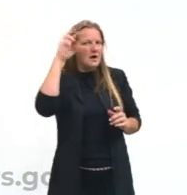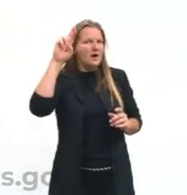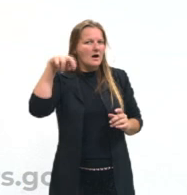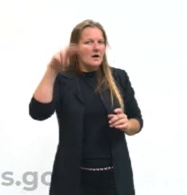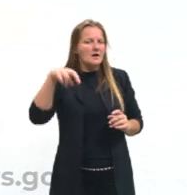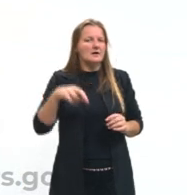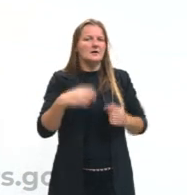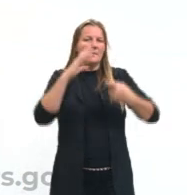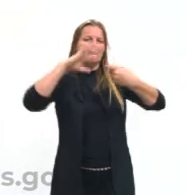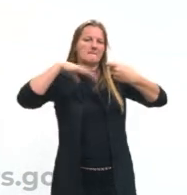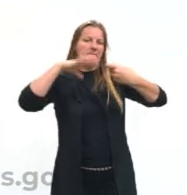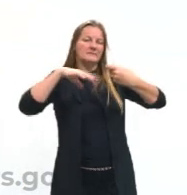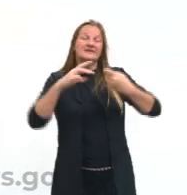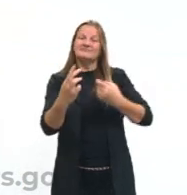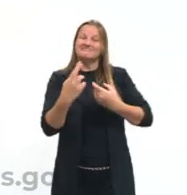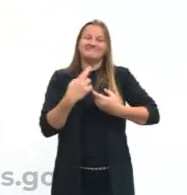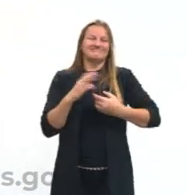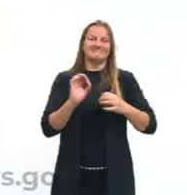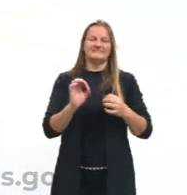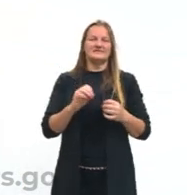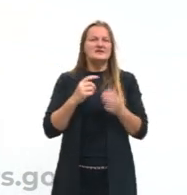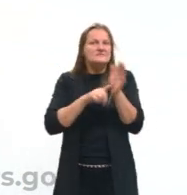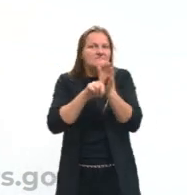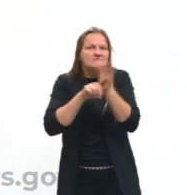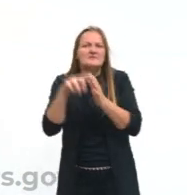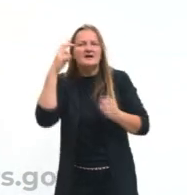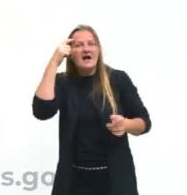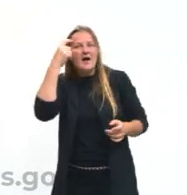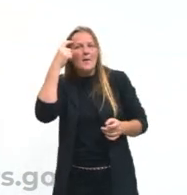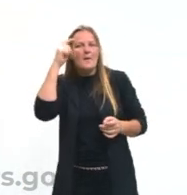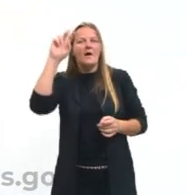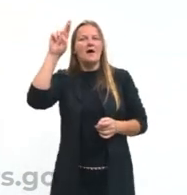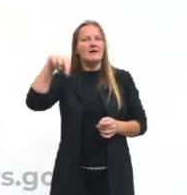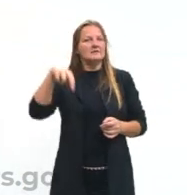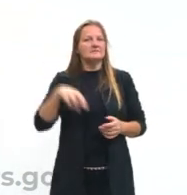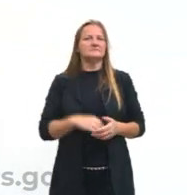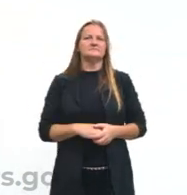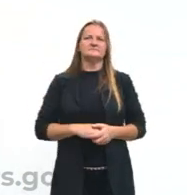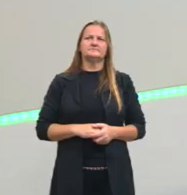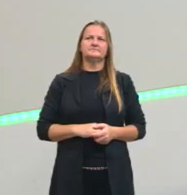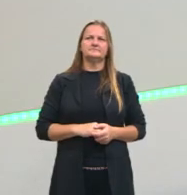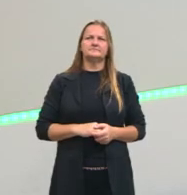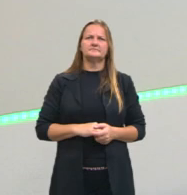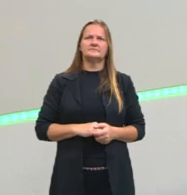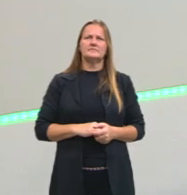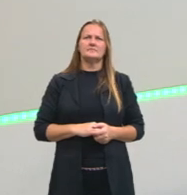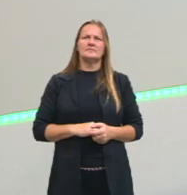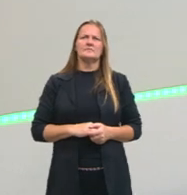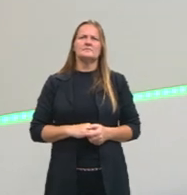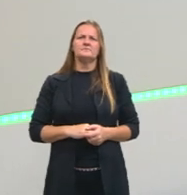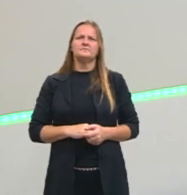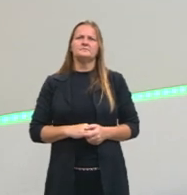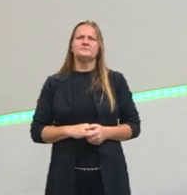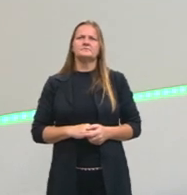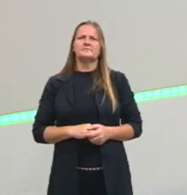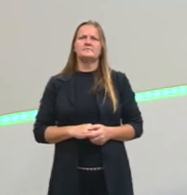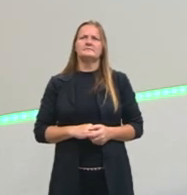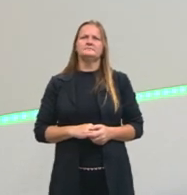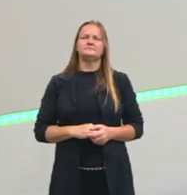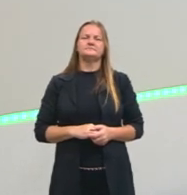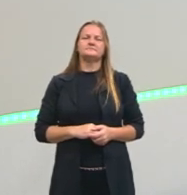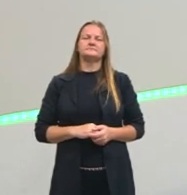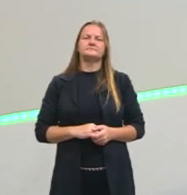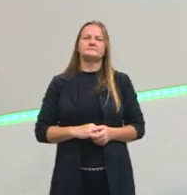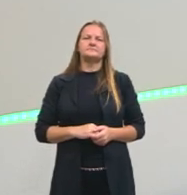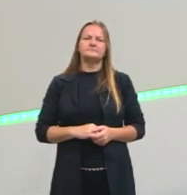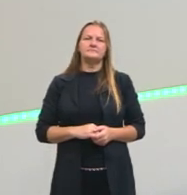explicações mitológicas não não responde mais as suas necessidades aqui to move até eu já isso podemos mas a gente que